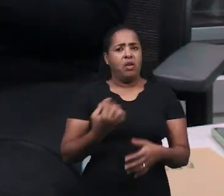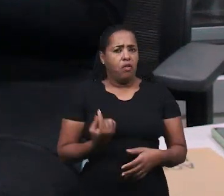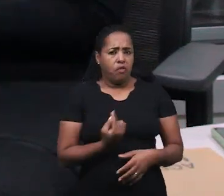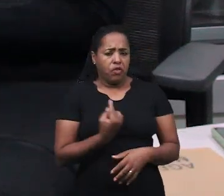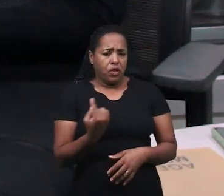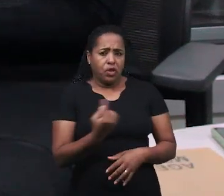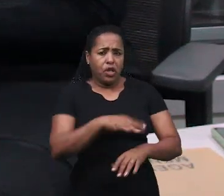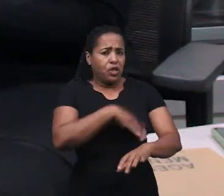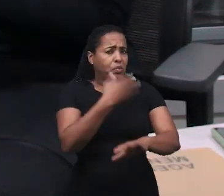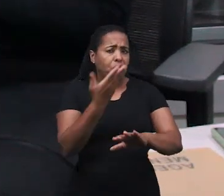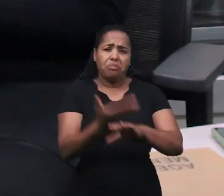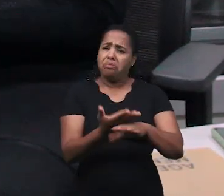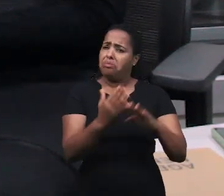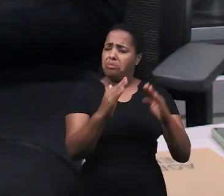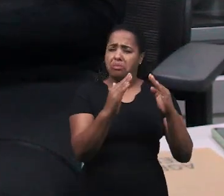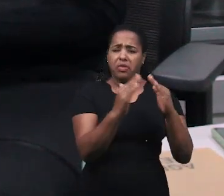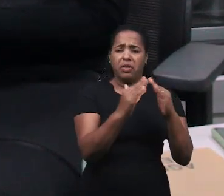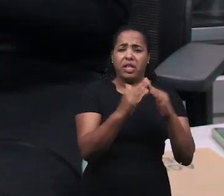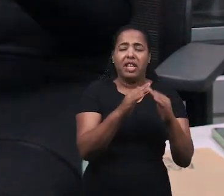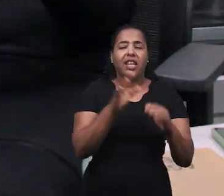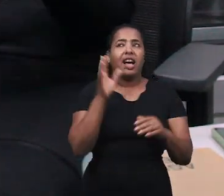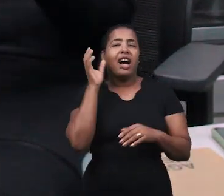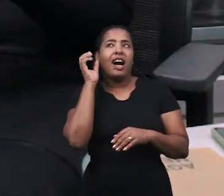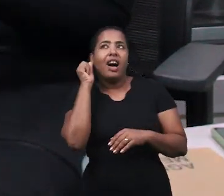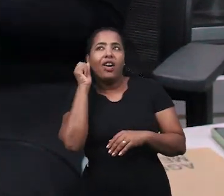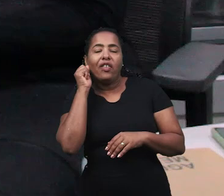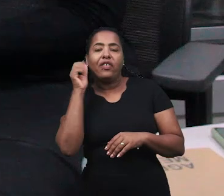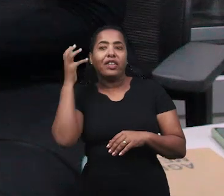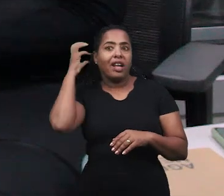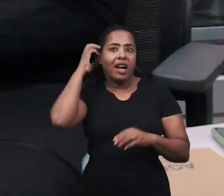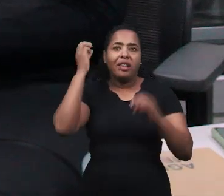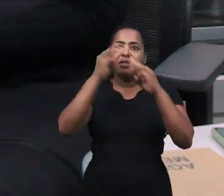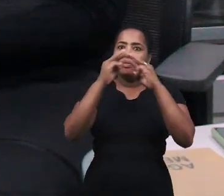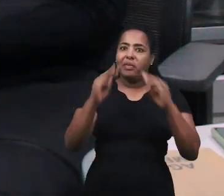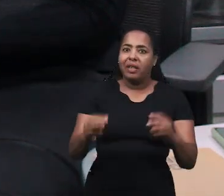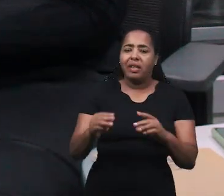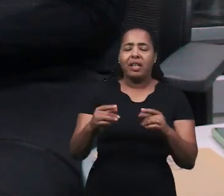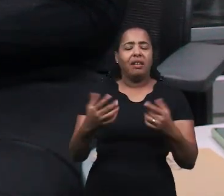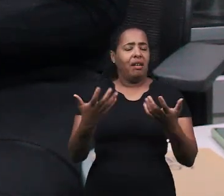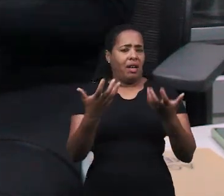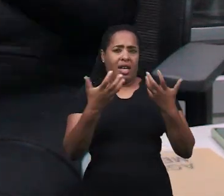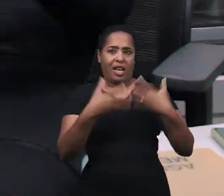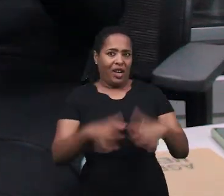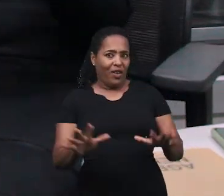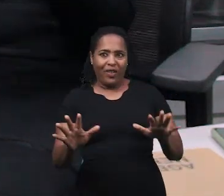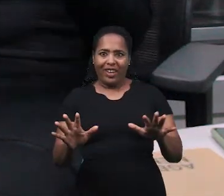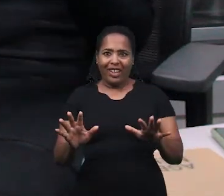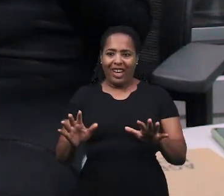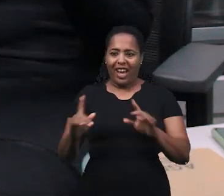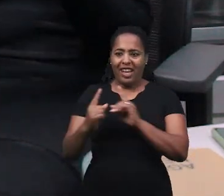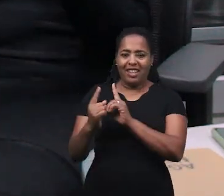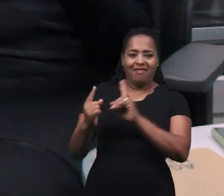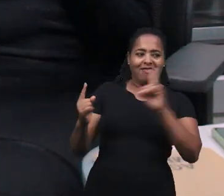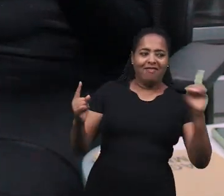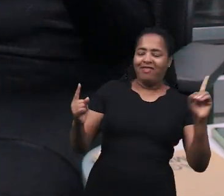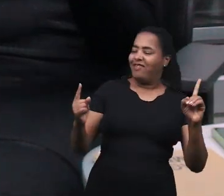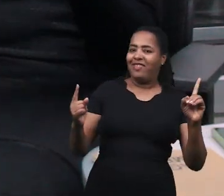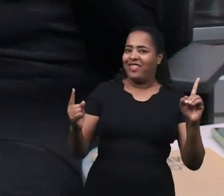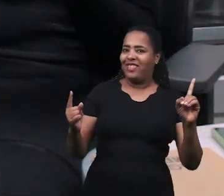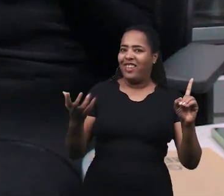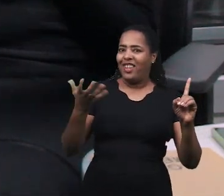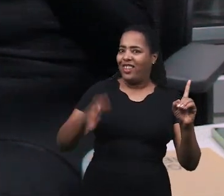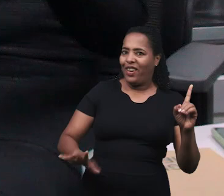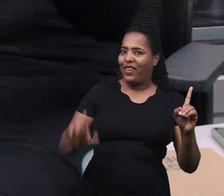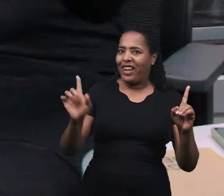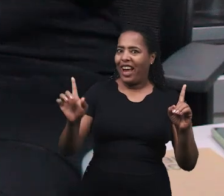irmãos que ficam sozinhos o dia todo em casa, ouvindo a Rádio Manaim. E também eles não querem desgrudar dali para, às vezes,